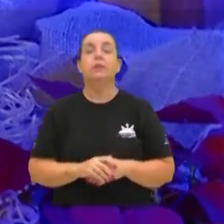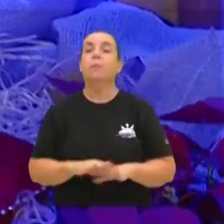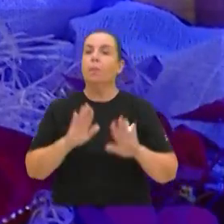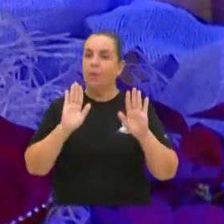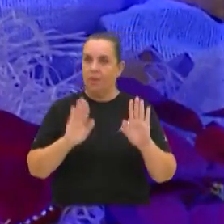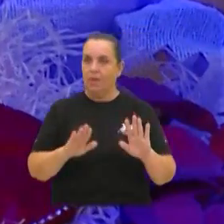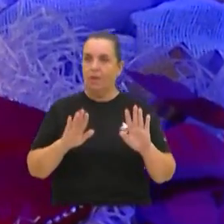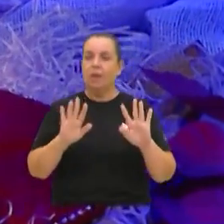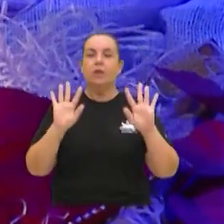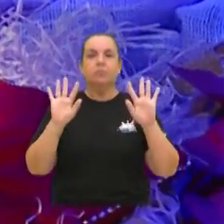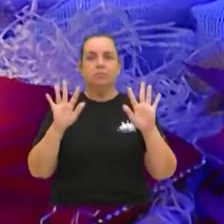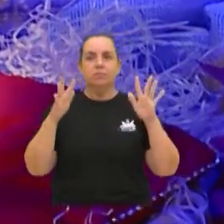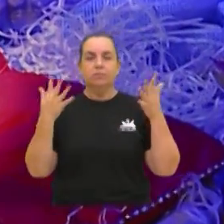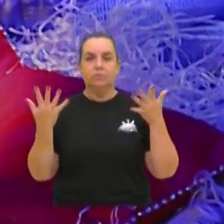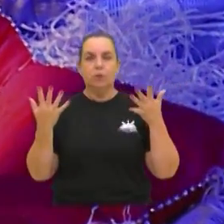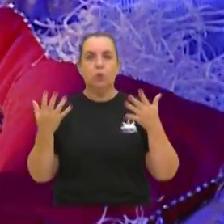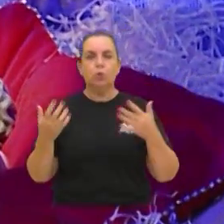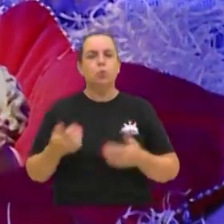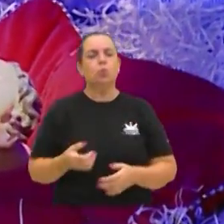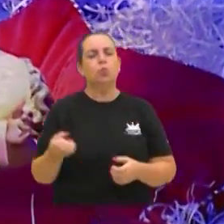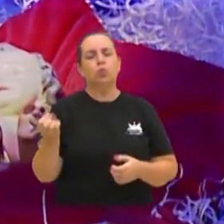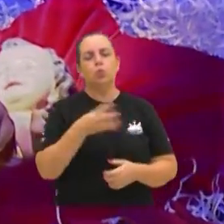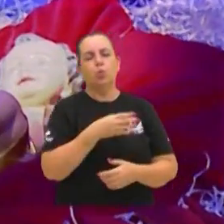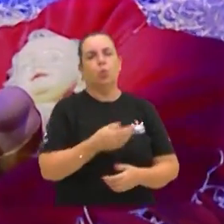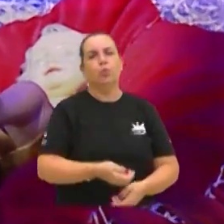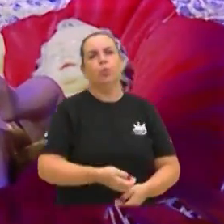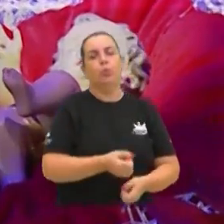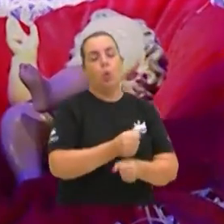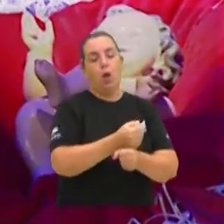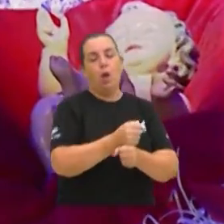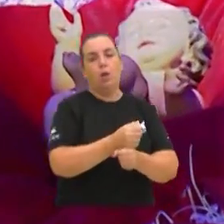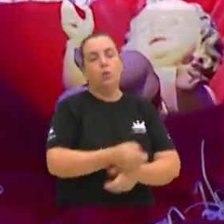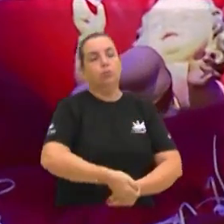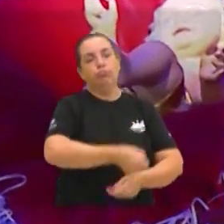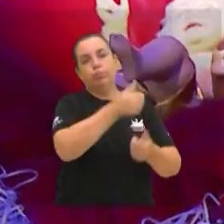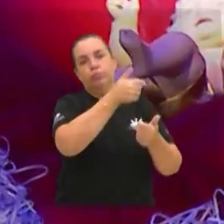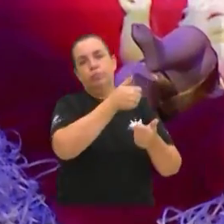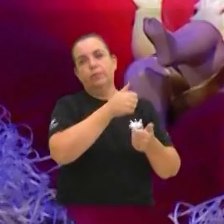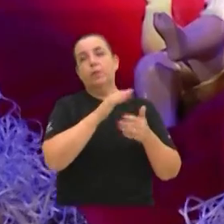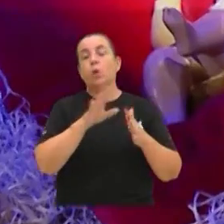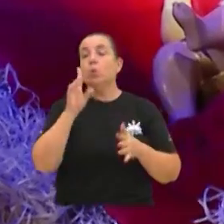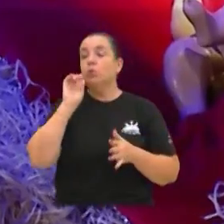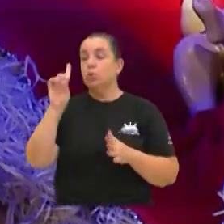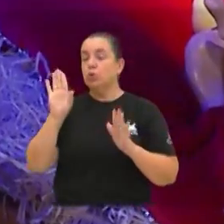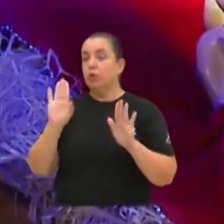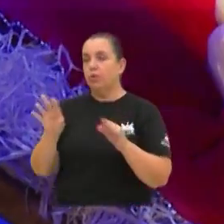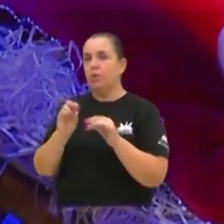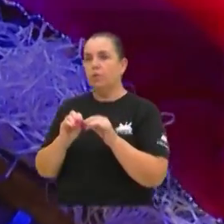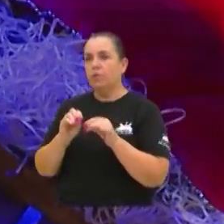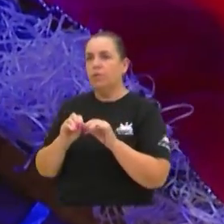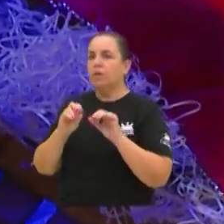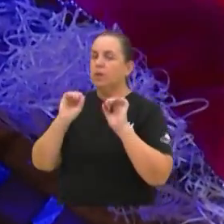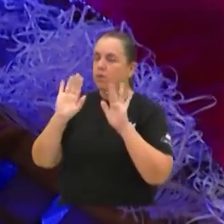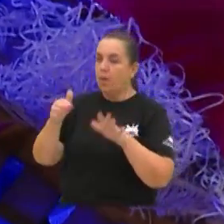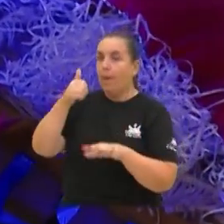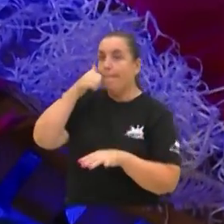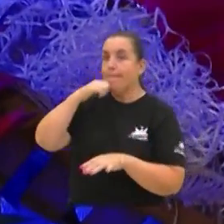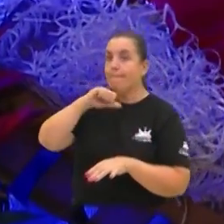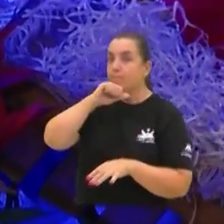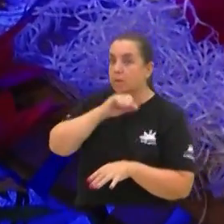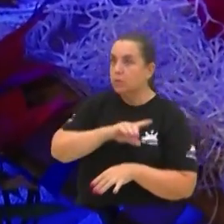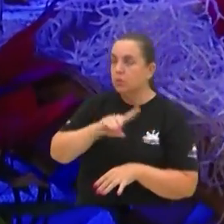Ano Novo, e no dia de Ano Novo foi celebrado a solenidade da Mãe de